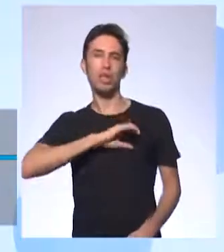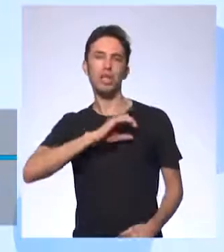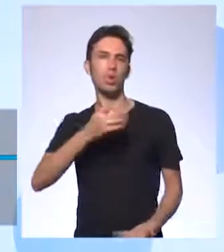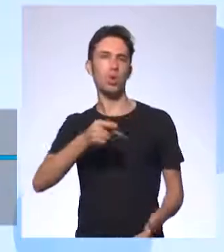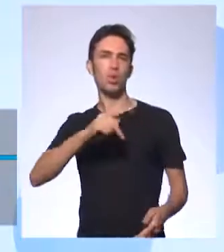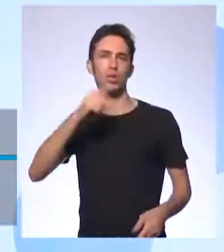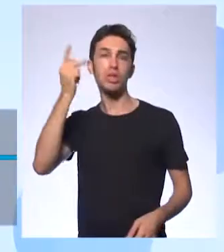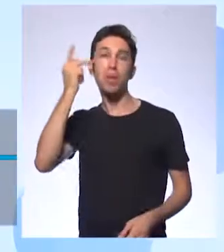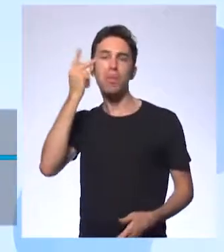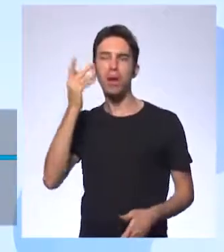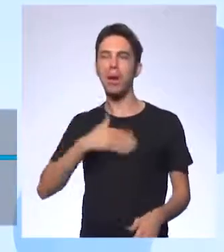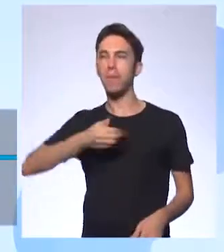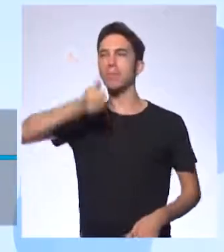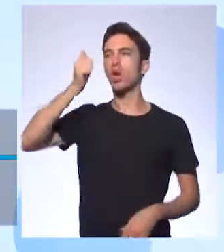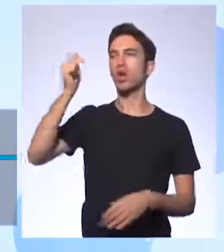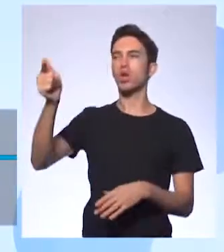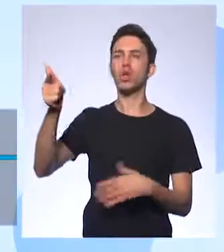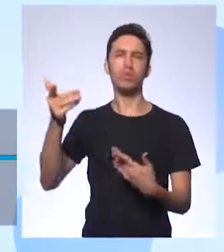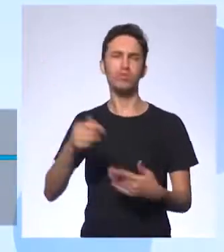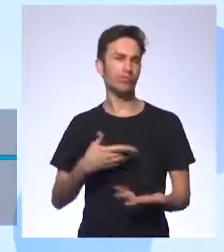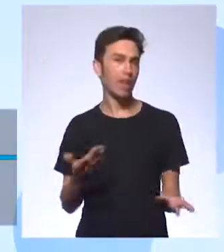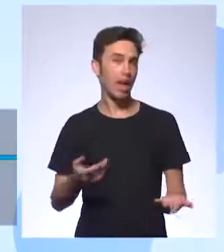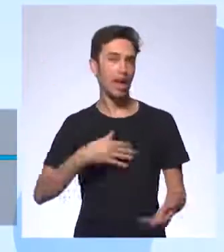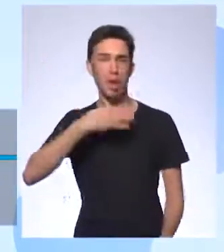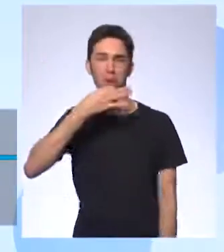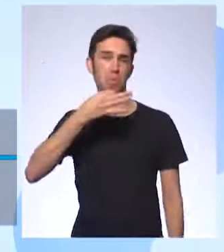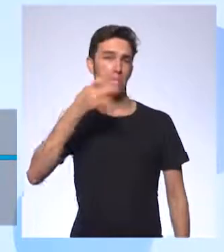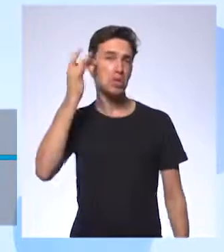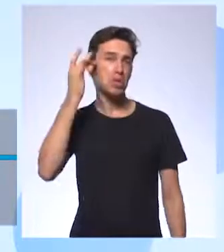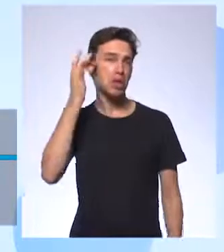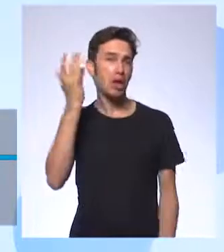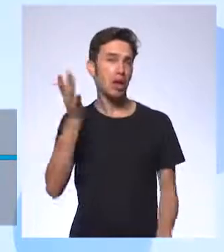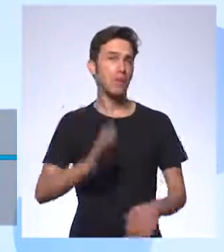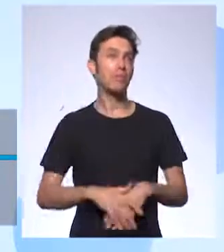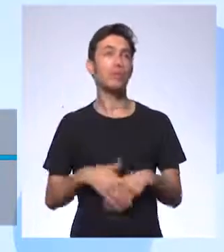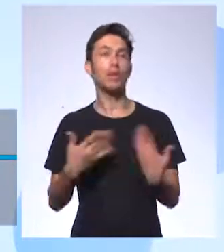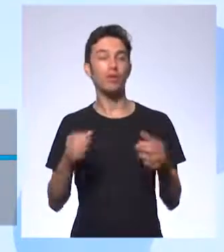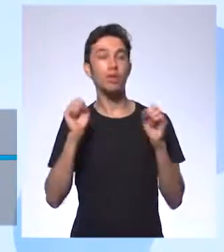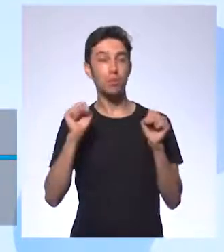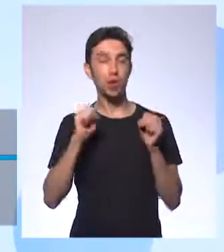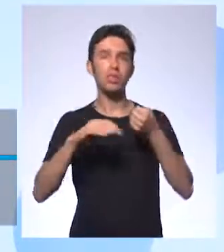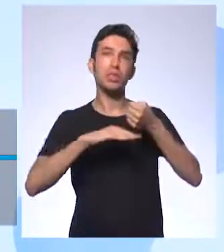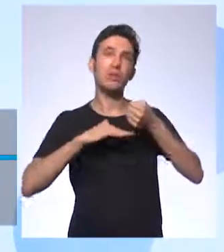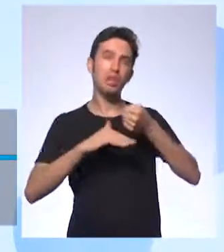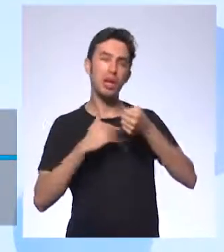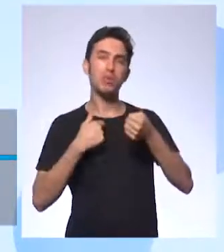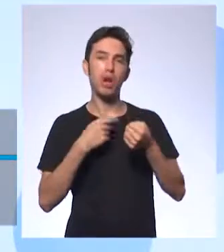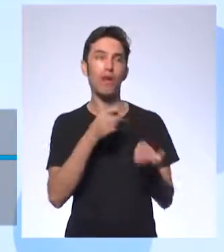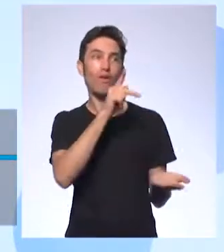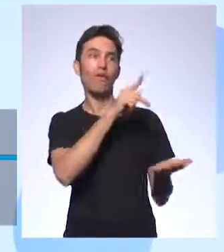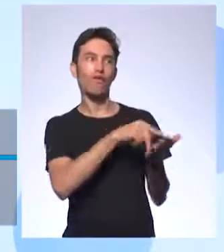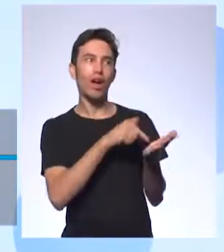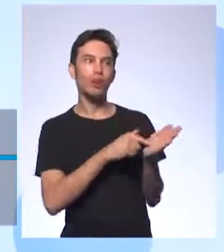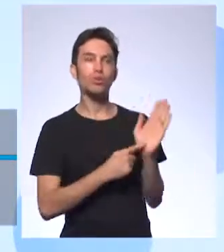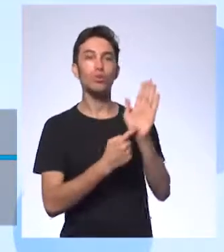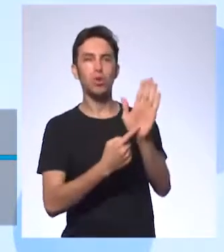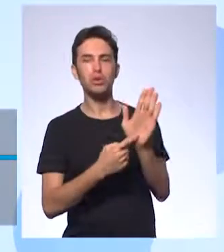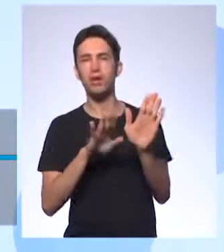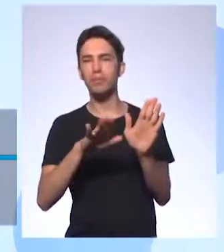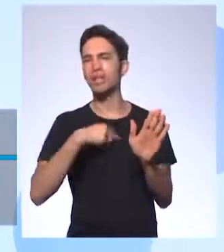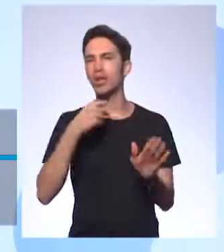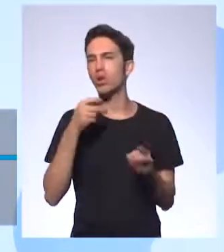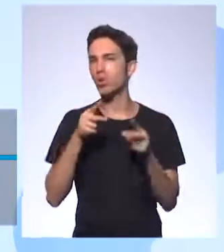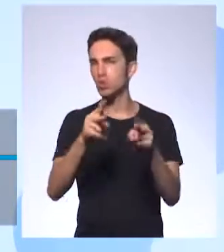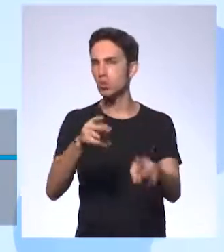lá, o time tal é melhor que o tal, né? Isso é uma opinião. Você pode, sim, vir basear isso em algum fato existente, mas ainda vai